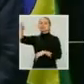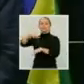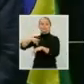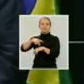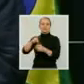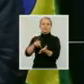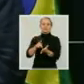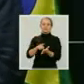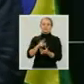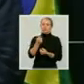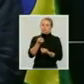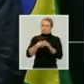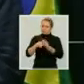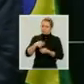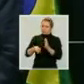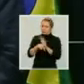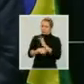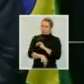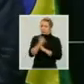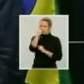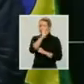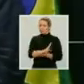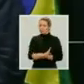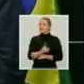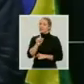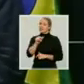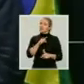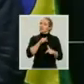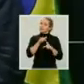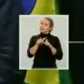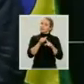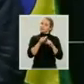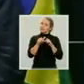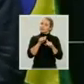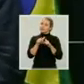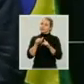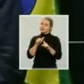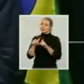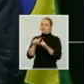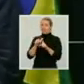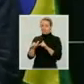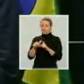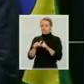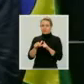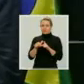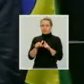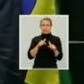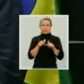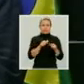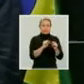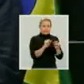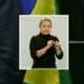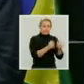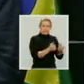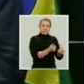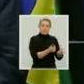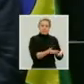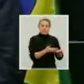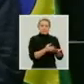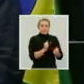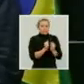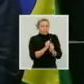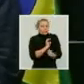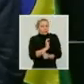comercial. É um trabalho, acho que é aquele trabalho que você faz com o